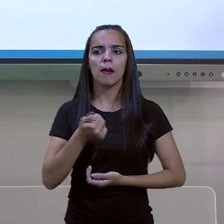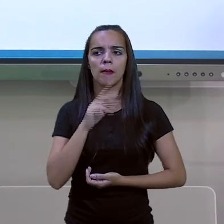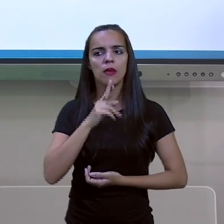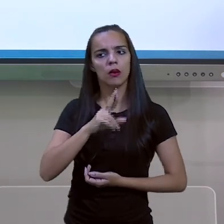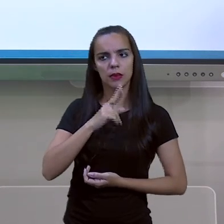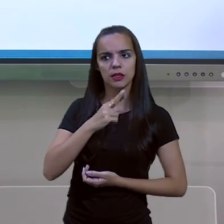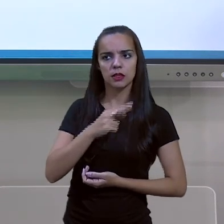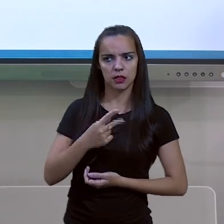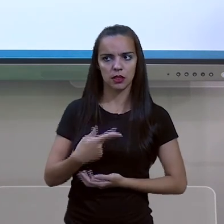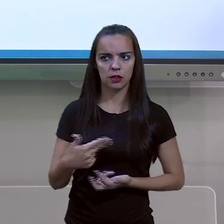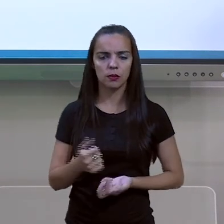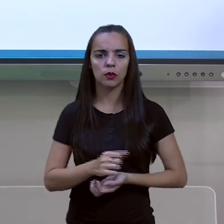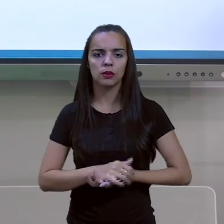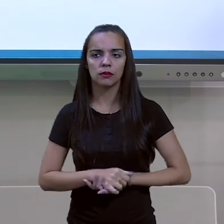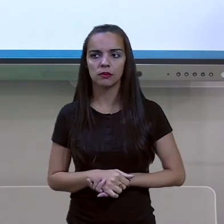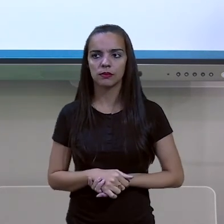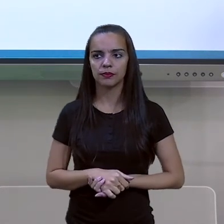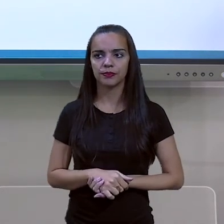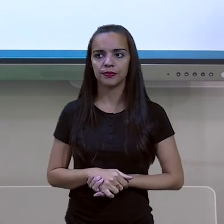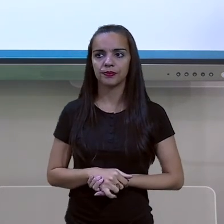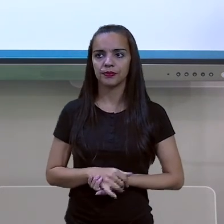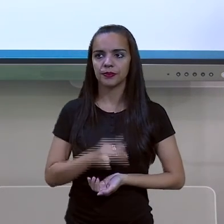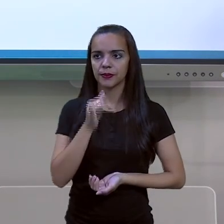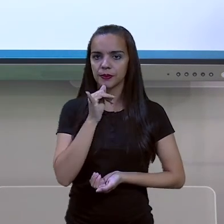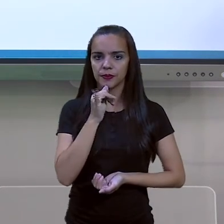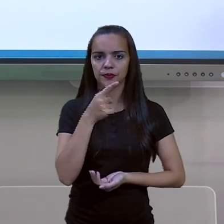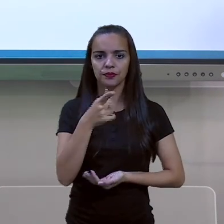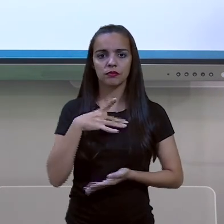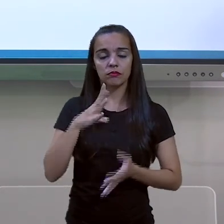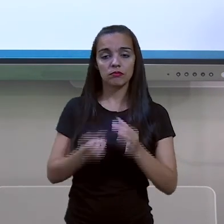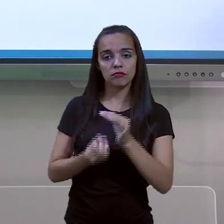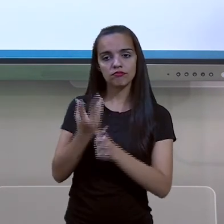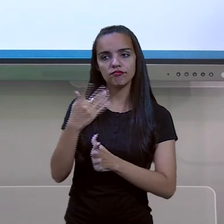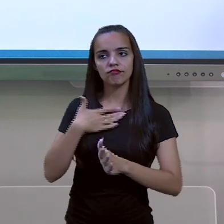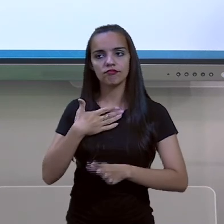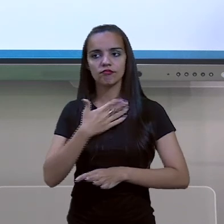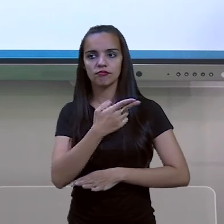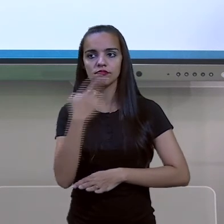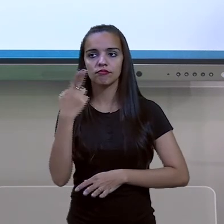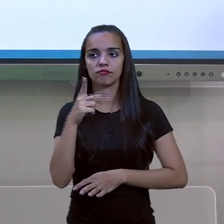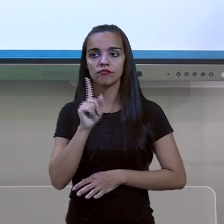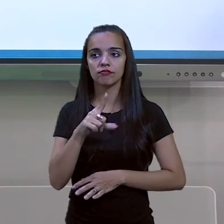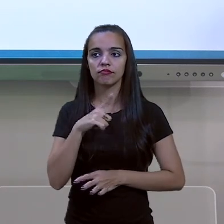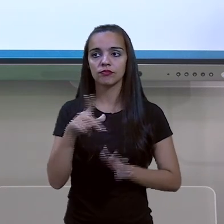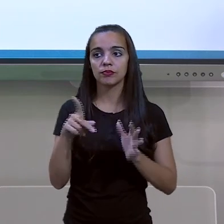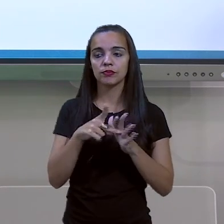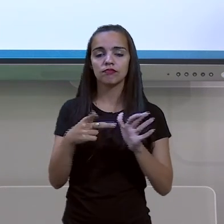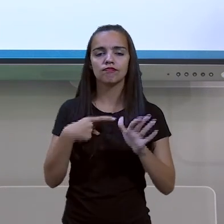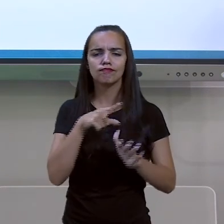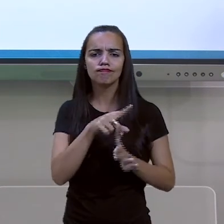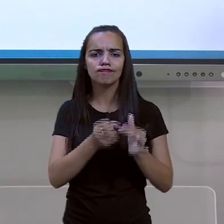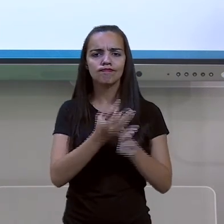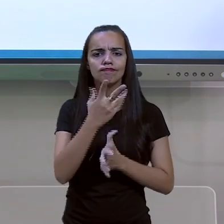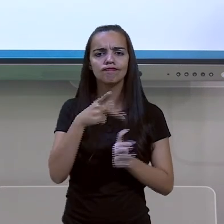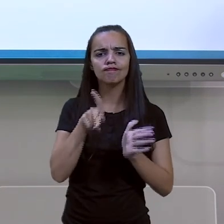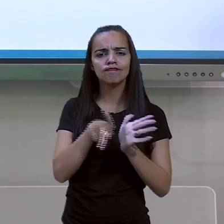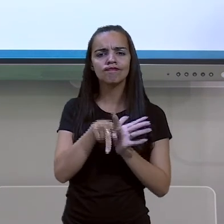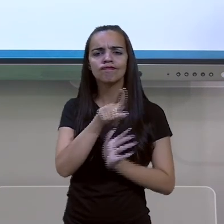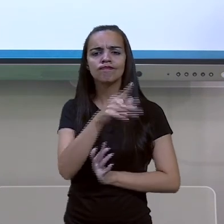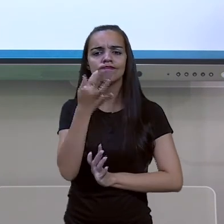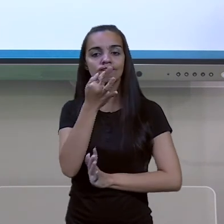responder essas coisas assim. Aqui, na origem do meu nome, o meu nome é de origem